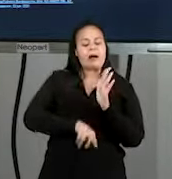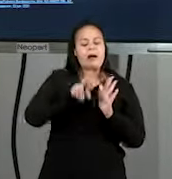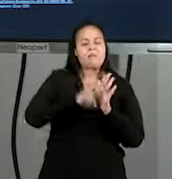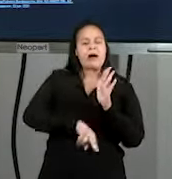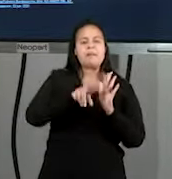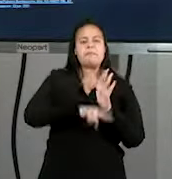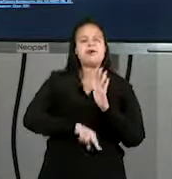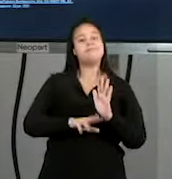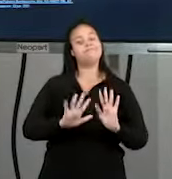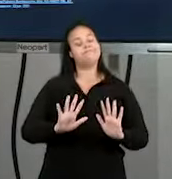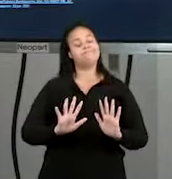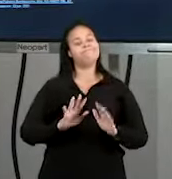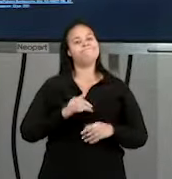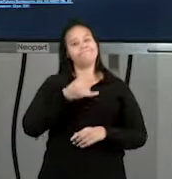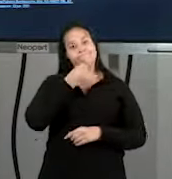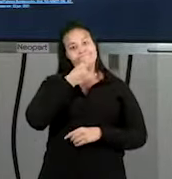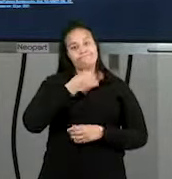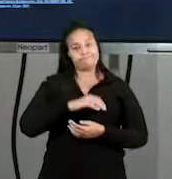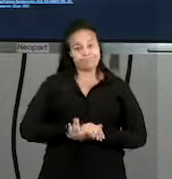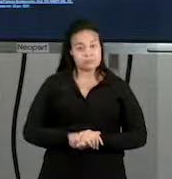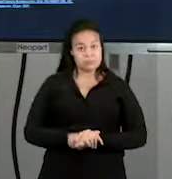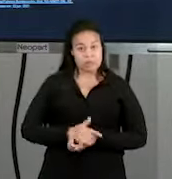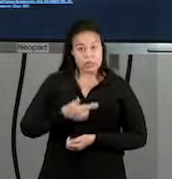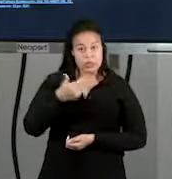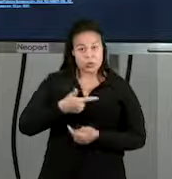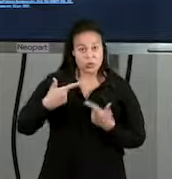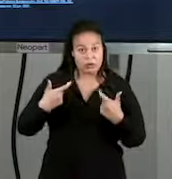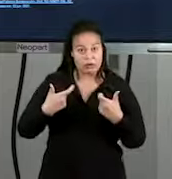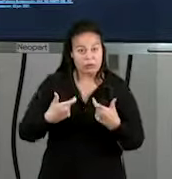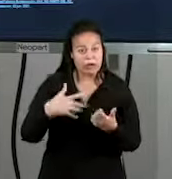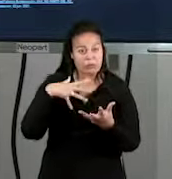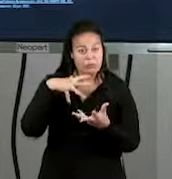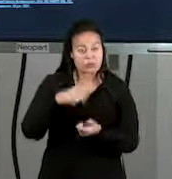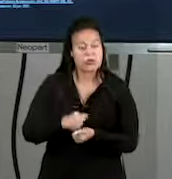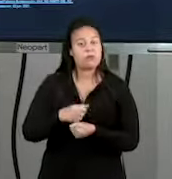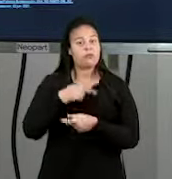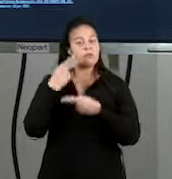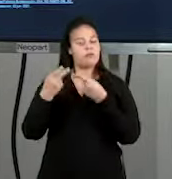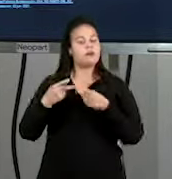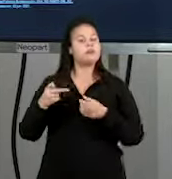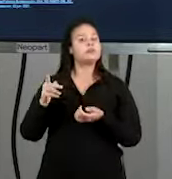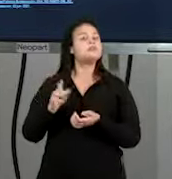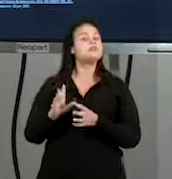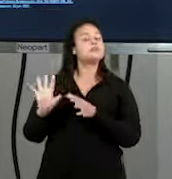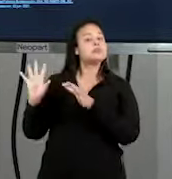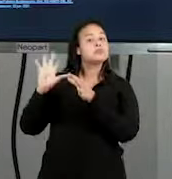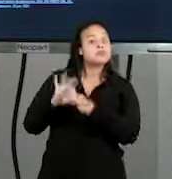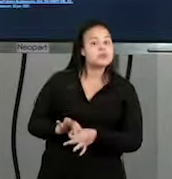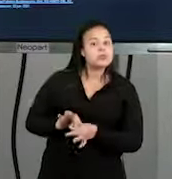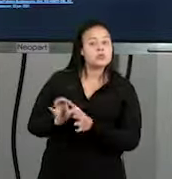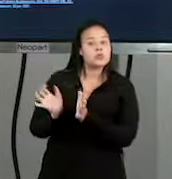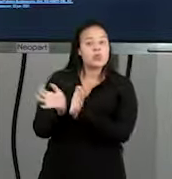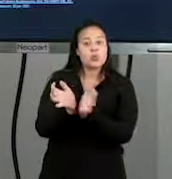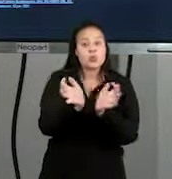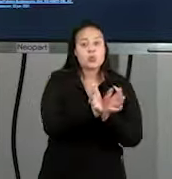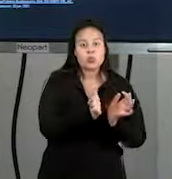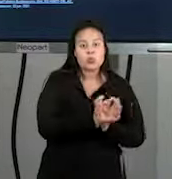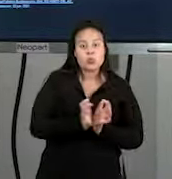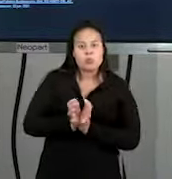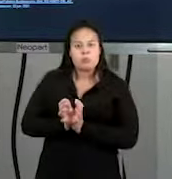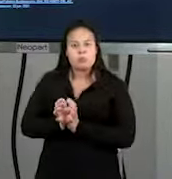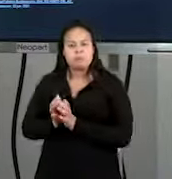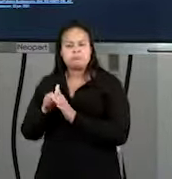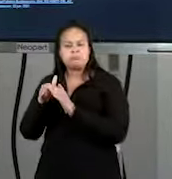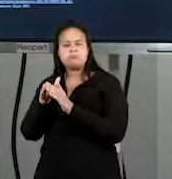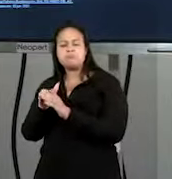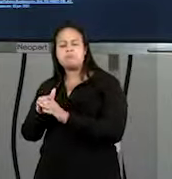quando nós falamos da Segunda Guerra Mundial, nós falamos de um momento em que vários outros grupos étnicos foram